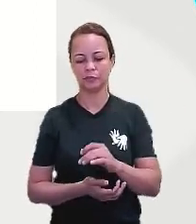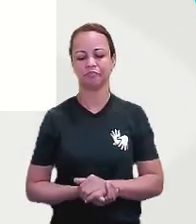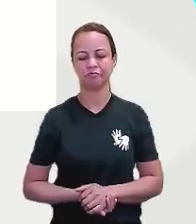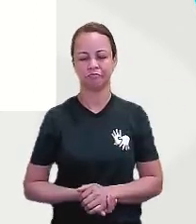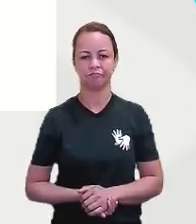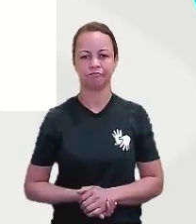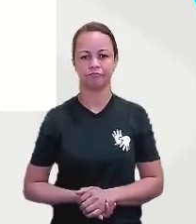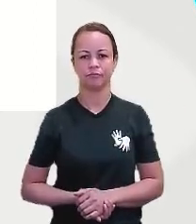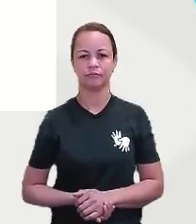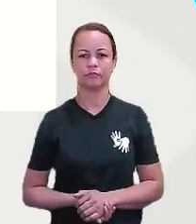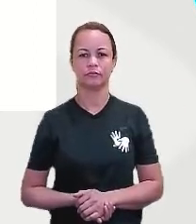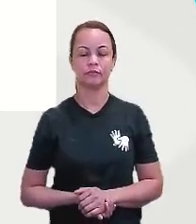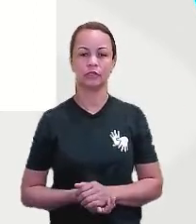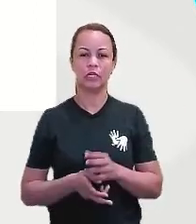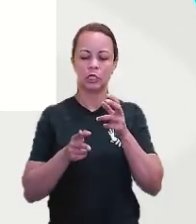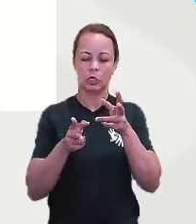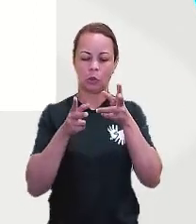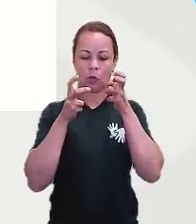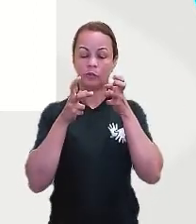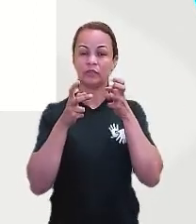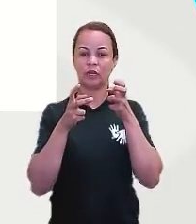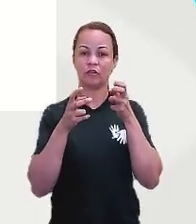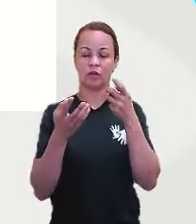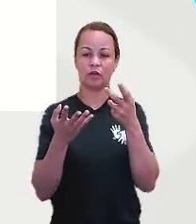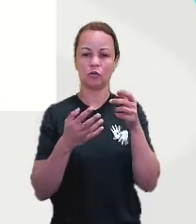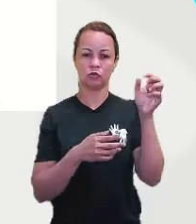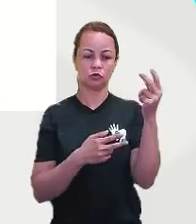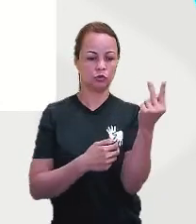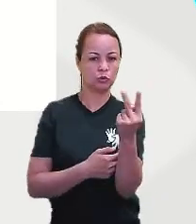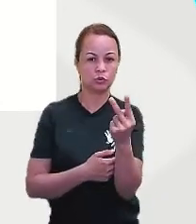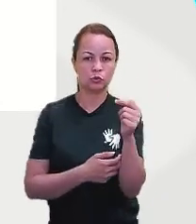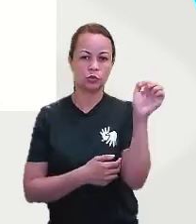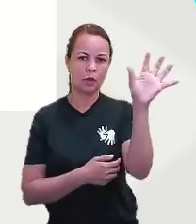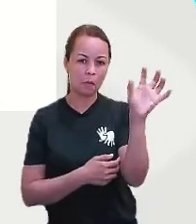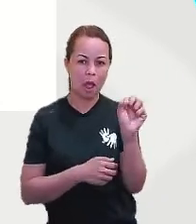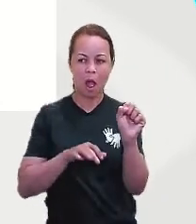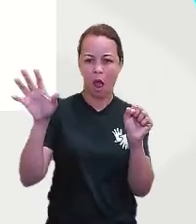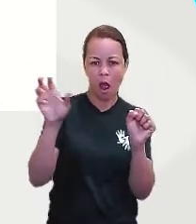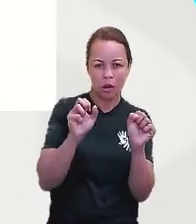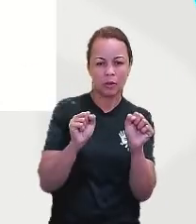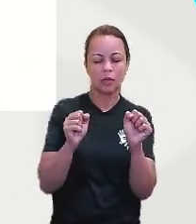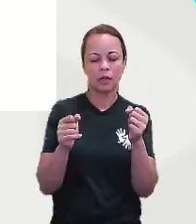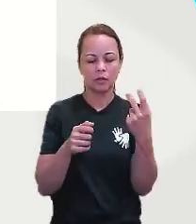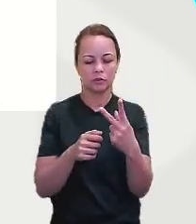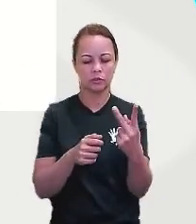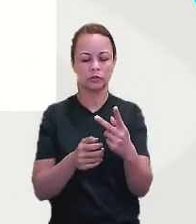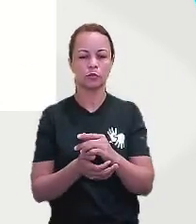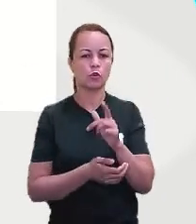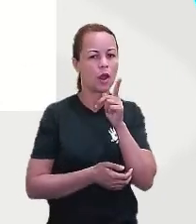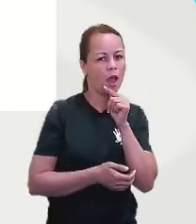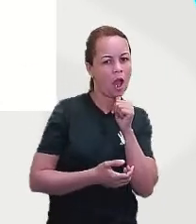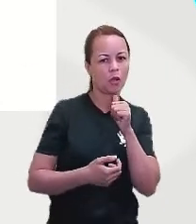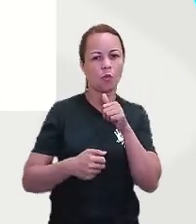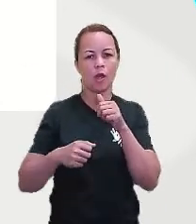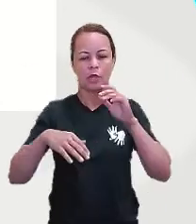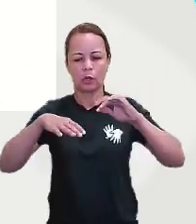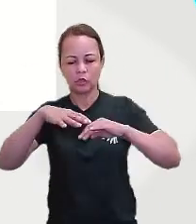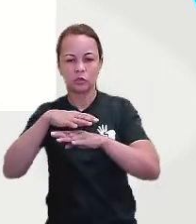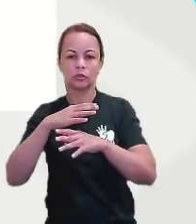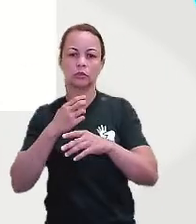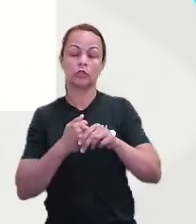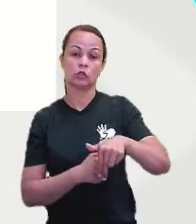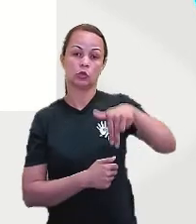Né? E quando a gente observa os dois mapas, né, o que é atendido por água e por rede de esgoto, a gente vai observar que na região